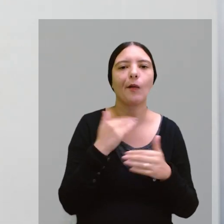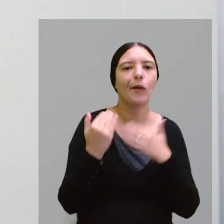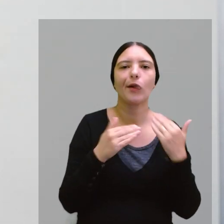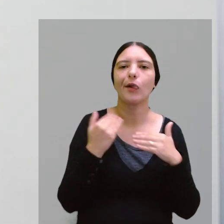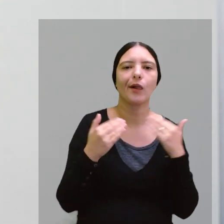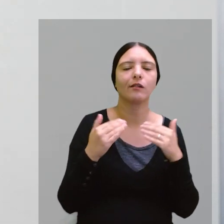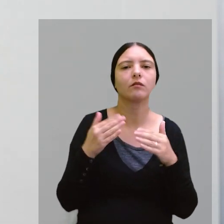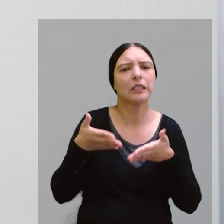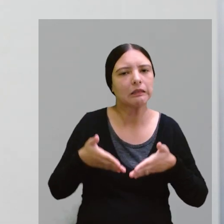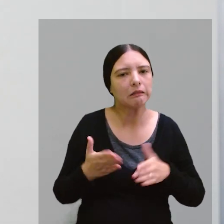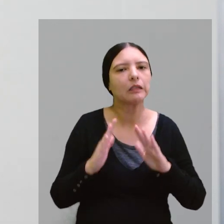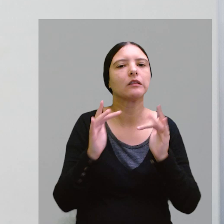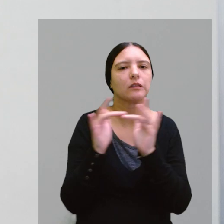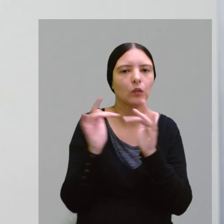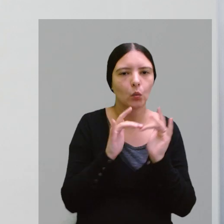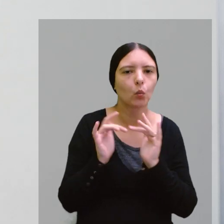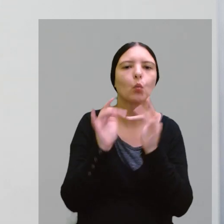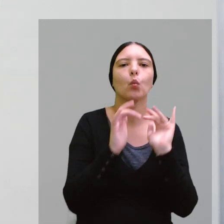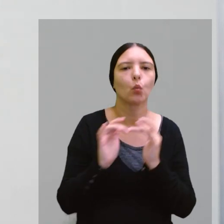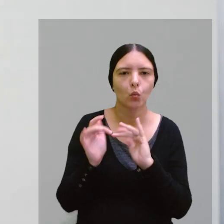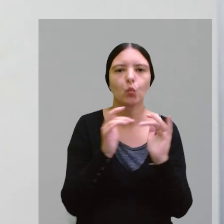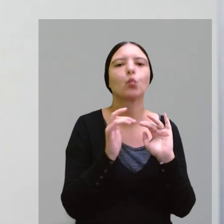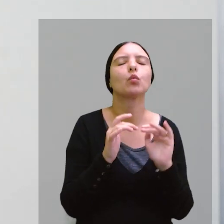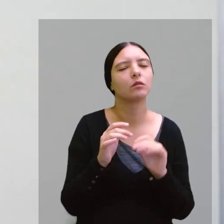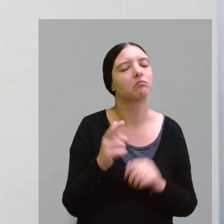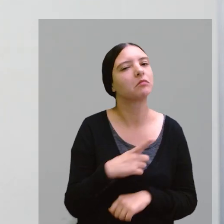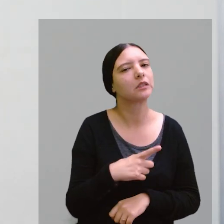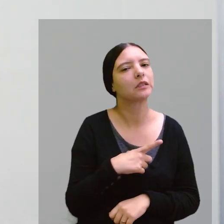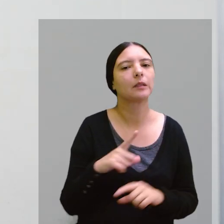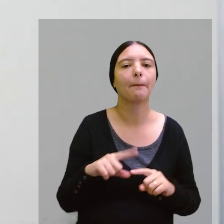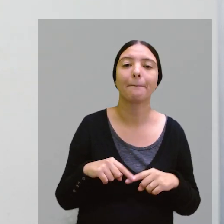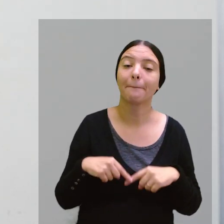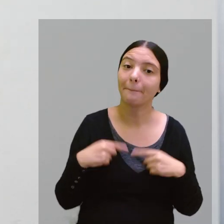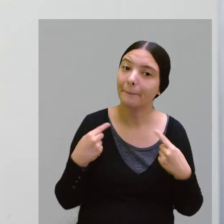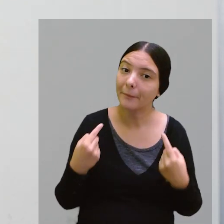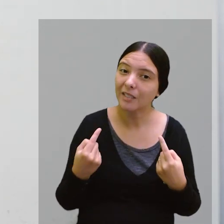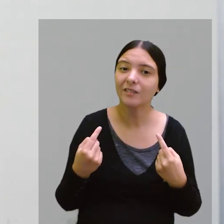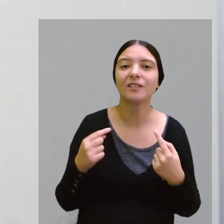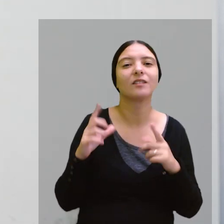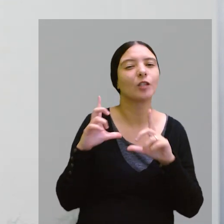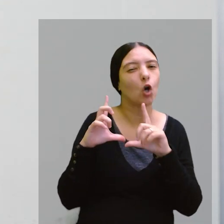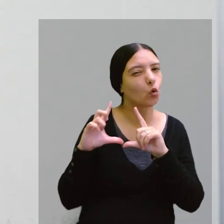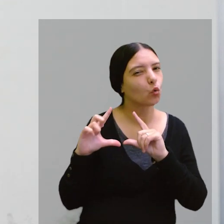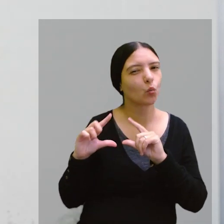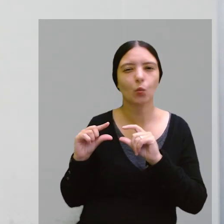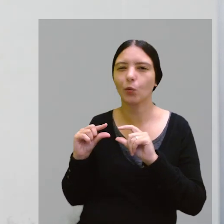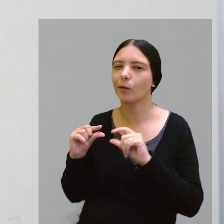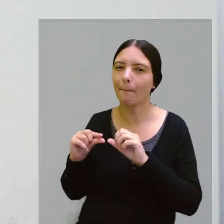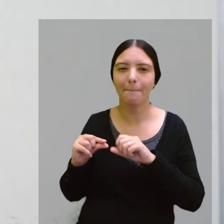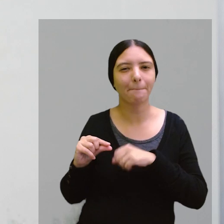Continuam nascendo. Hoje se sabe que há formação de neurônio, mas a diminuição é muito